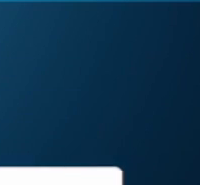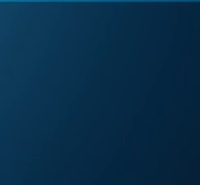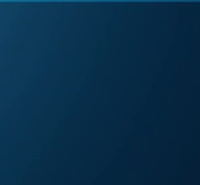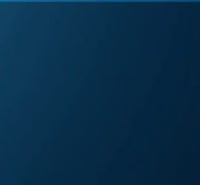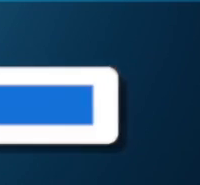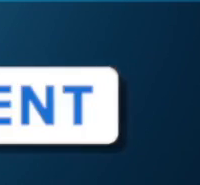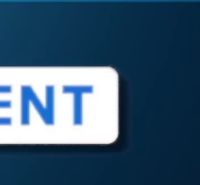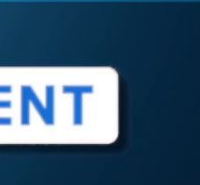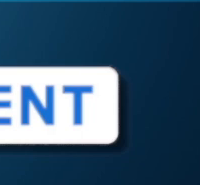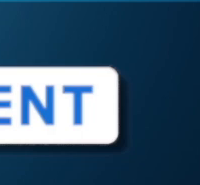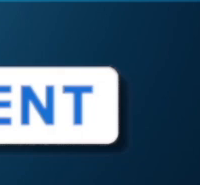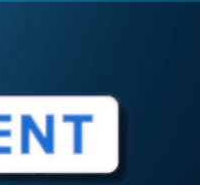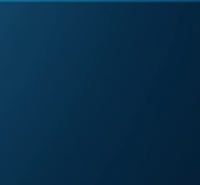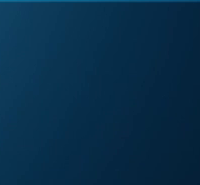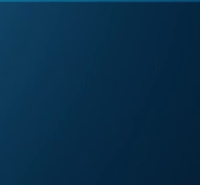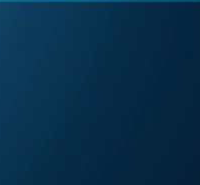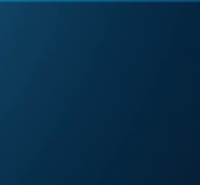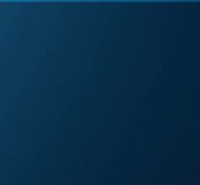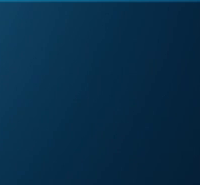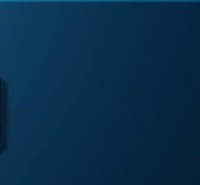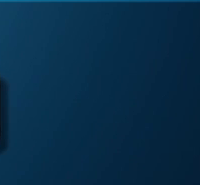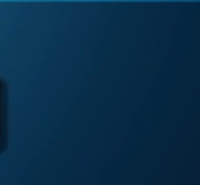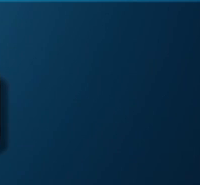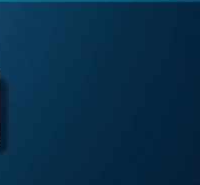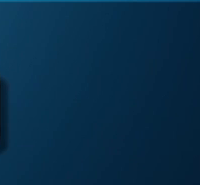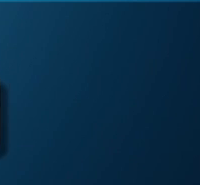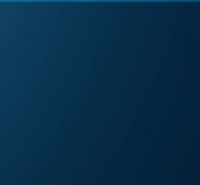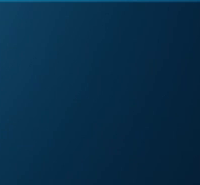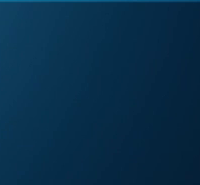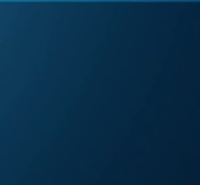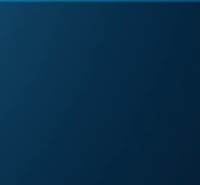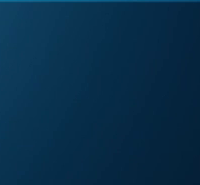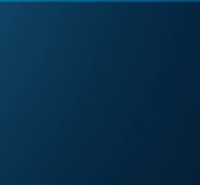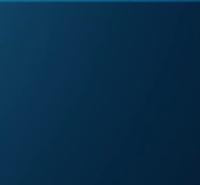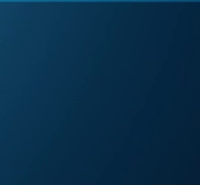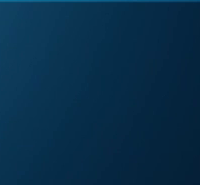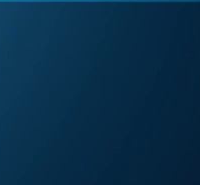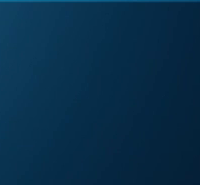notificação. Fo comentário no fahetutang ba media social Siraseluk.